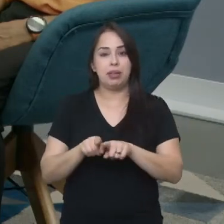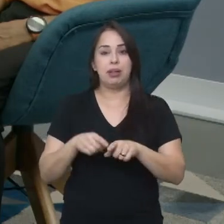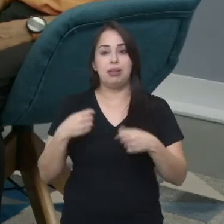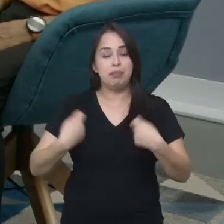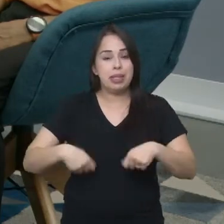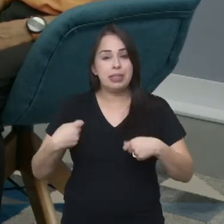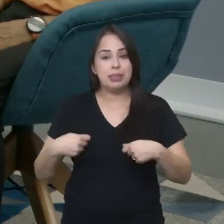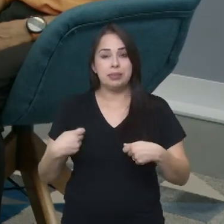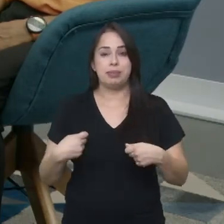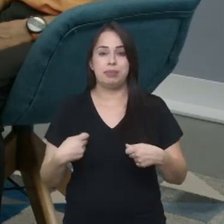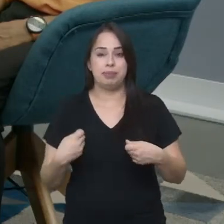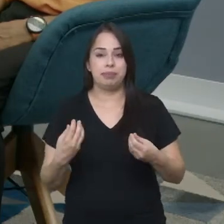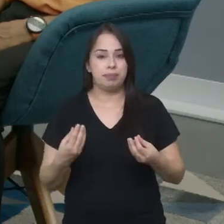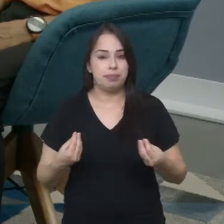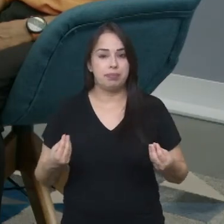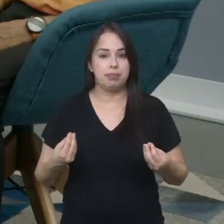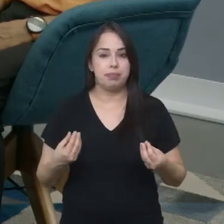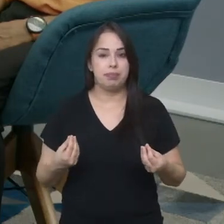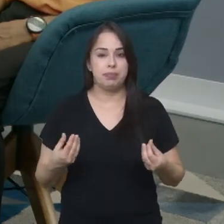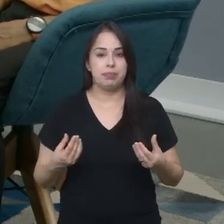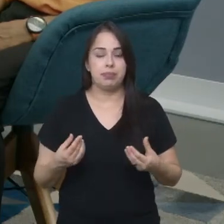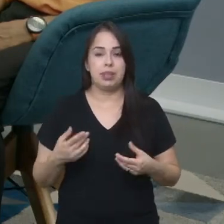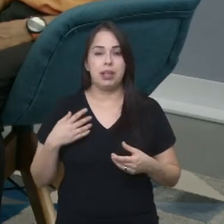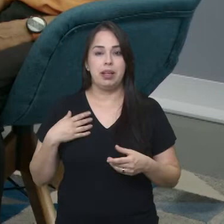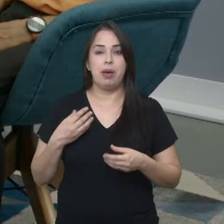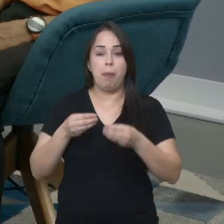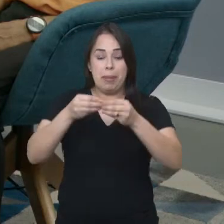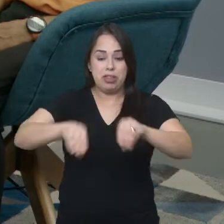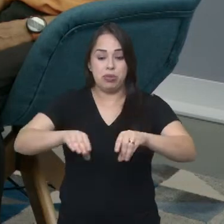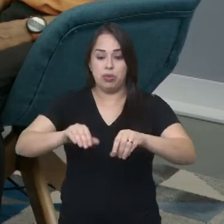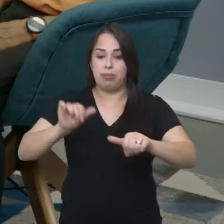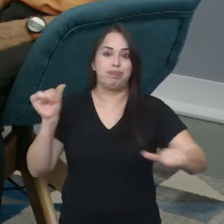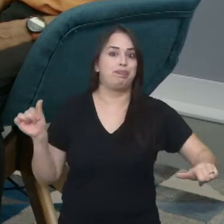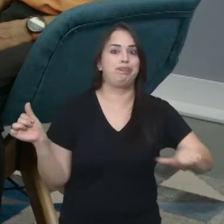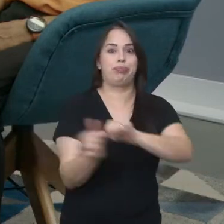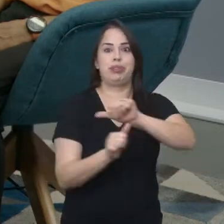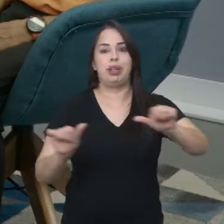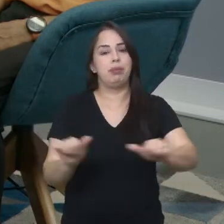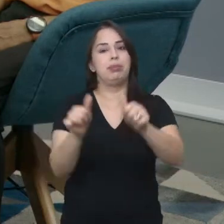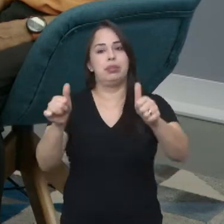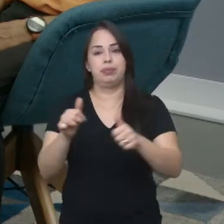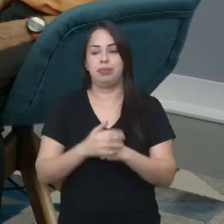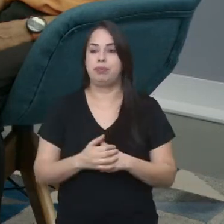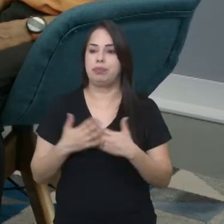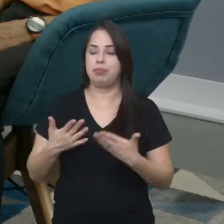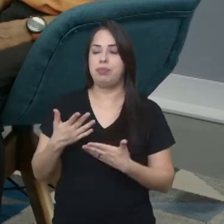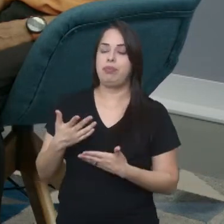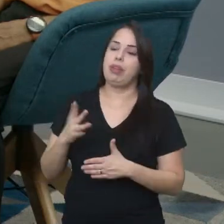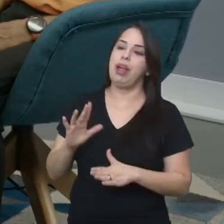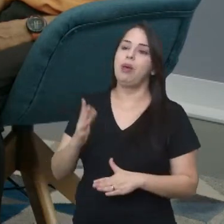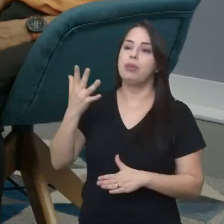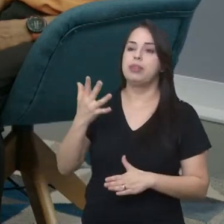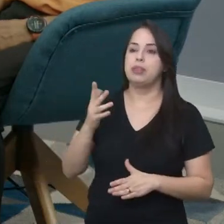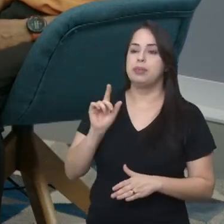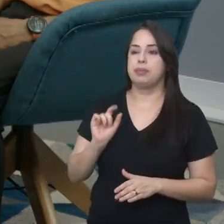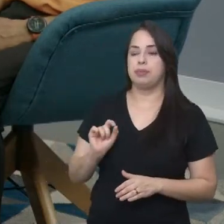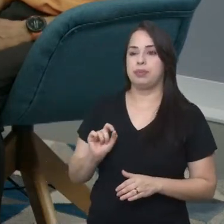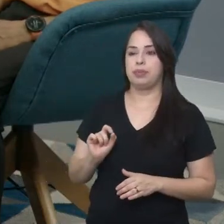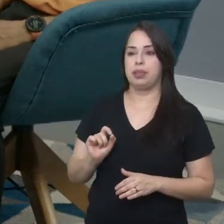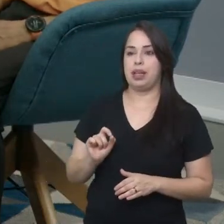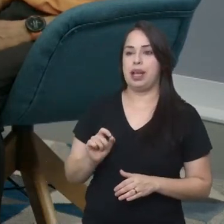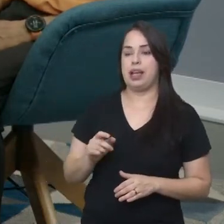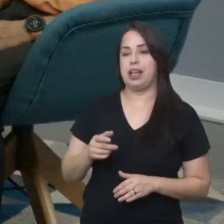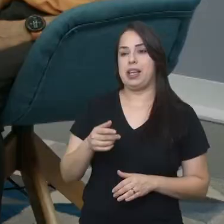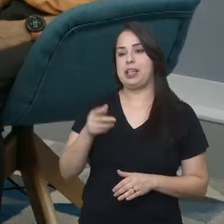gente precisa ir atrás desse prejuízo. Na minha opinião, é assim, As pessoas